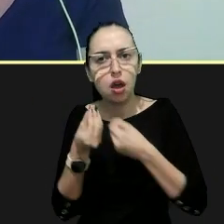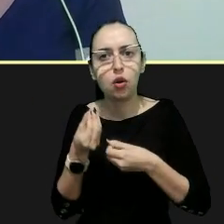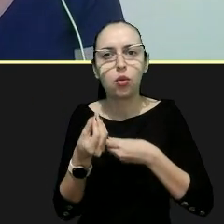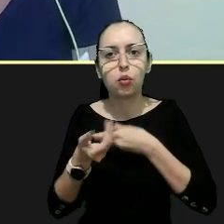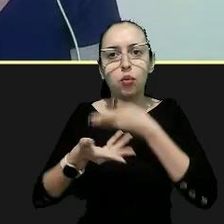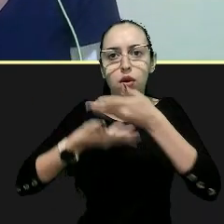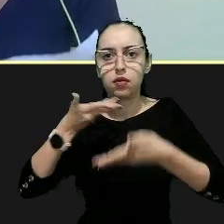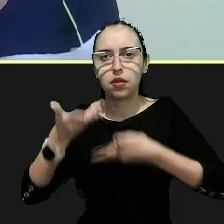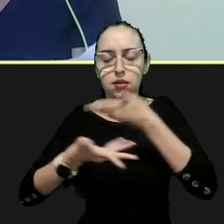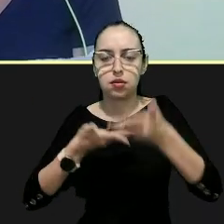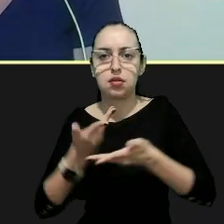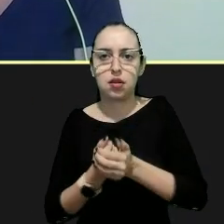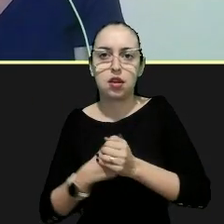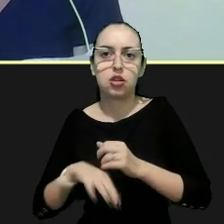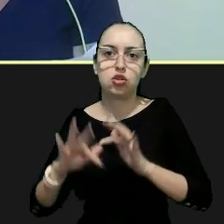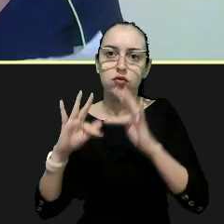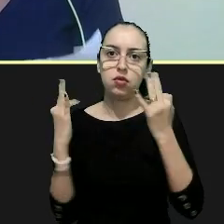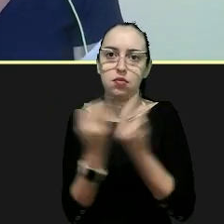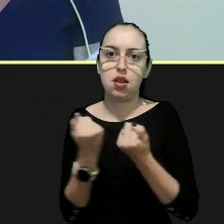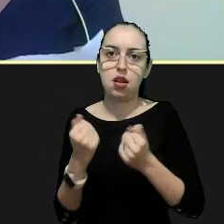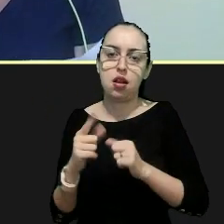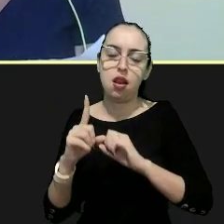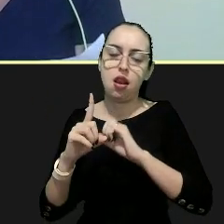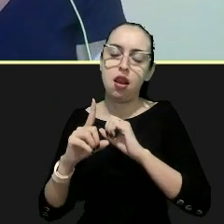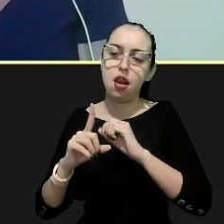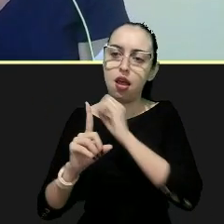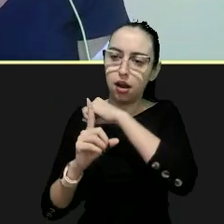à convivência familiar e comunitária.